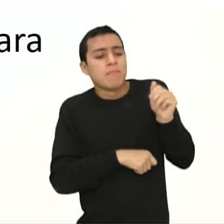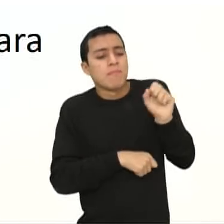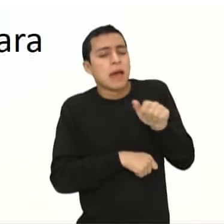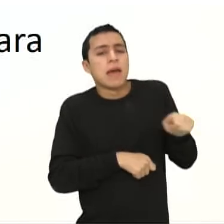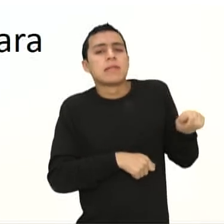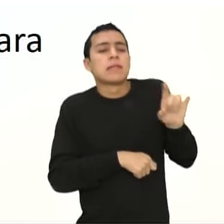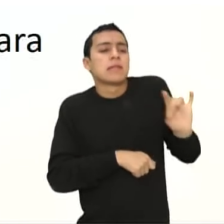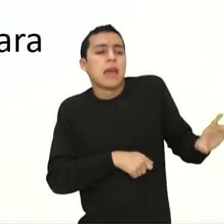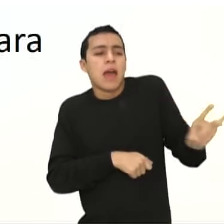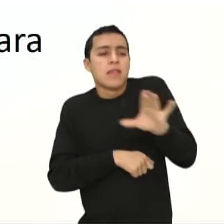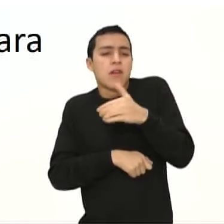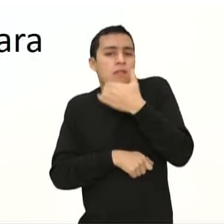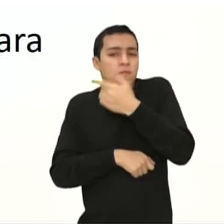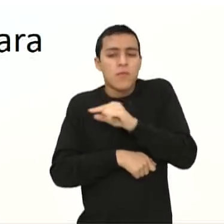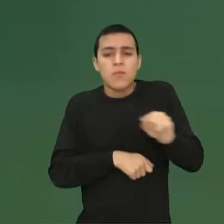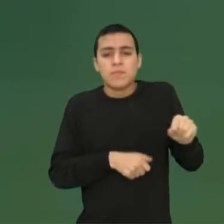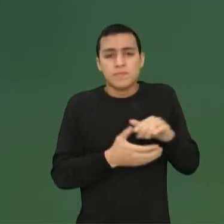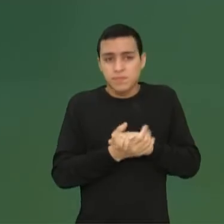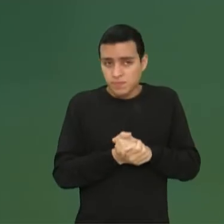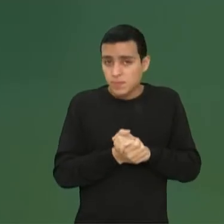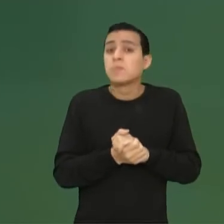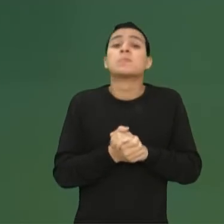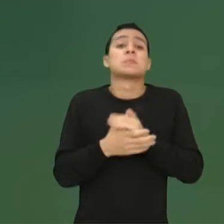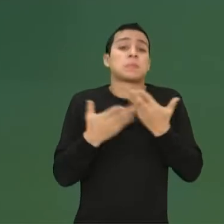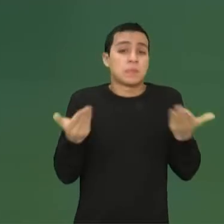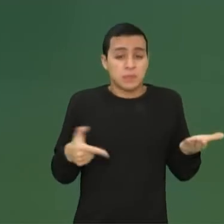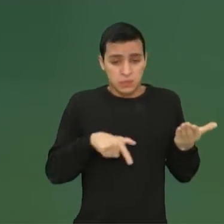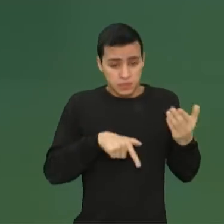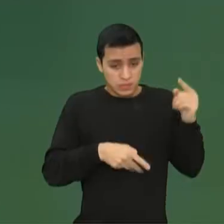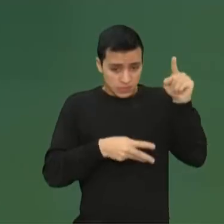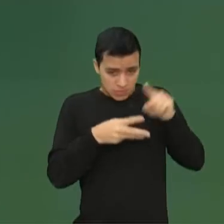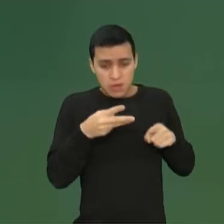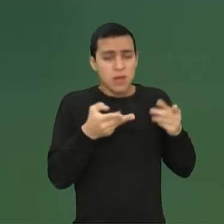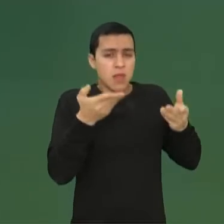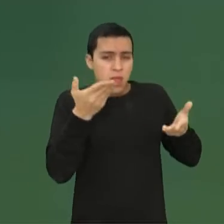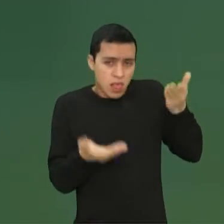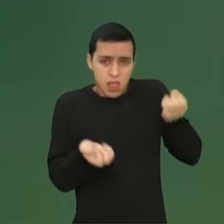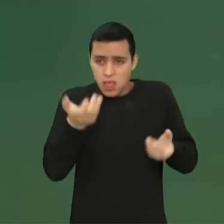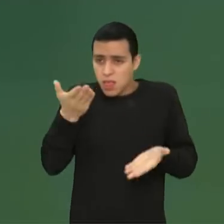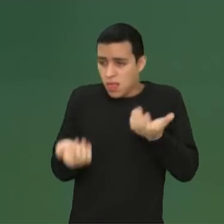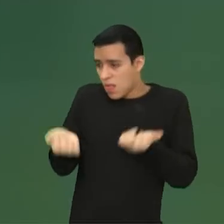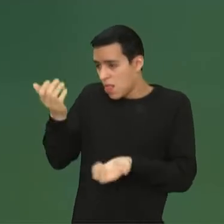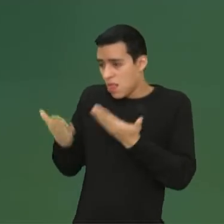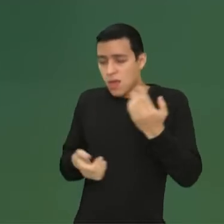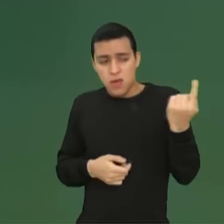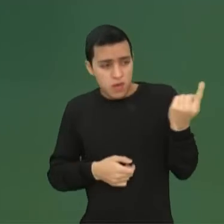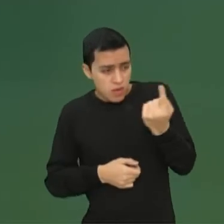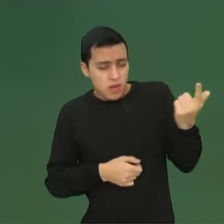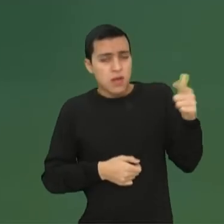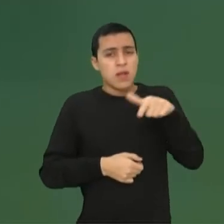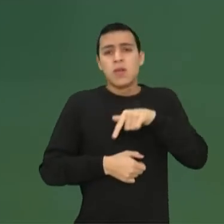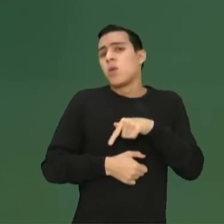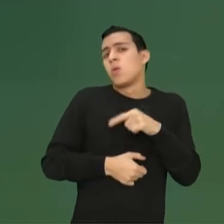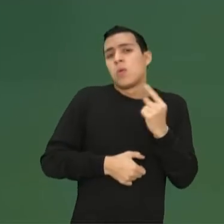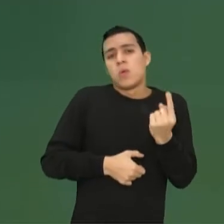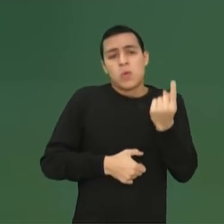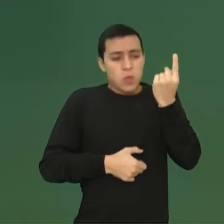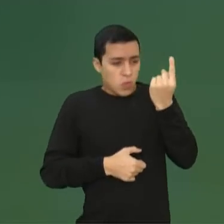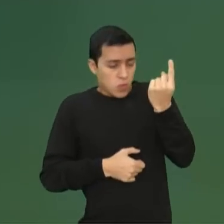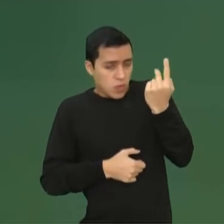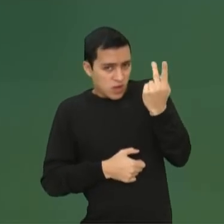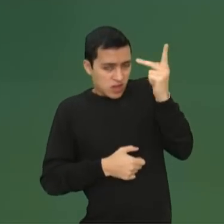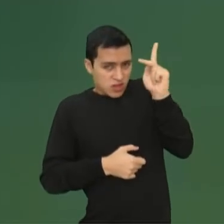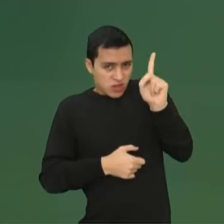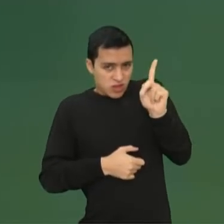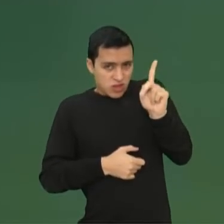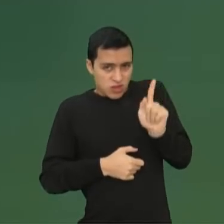fruta. Eu tenho uma situação onde eu tenho 3 balanças. A balança número 1, eu tenho um peso de 1